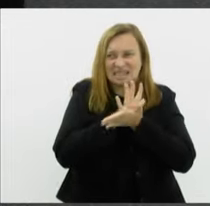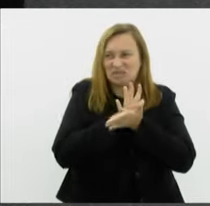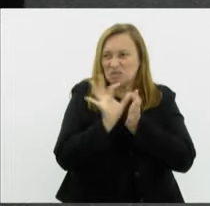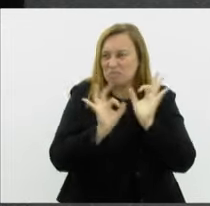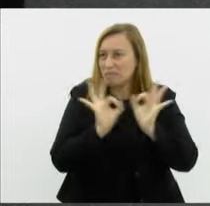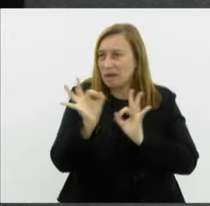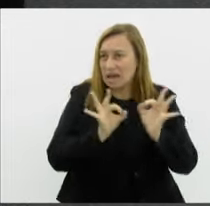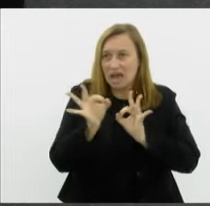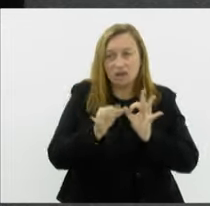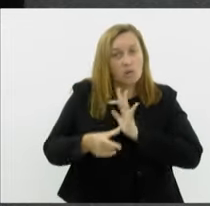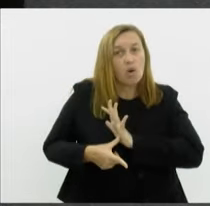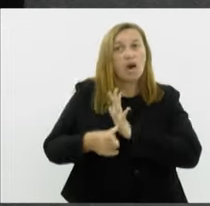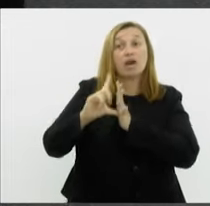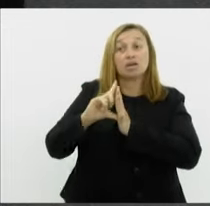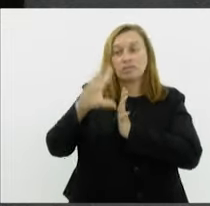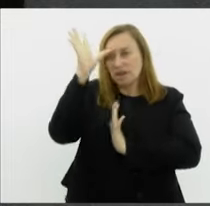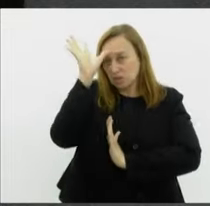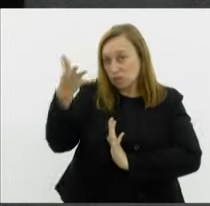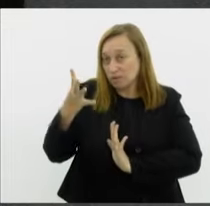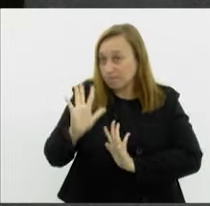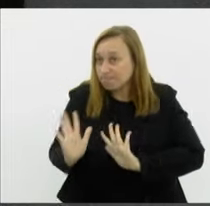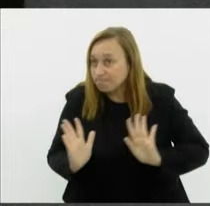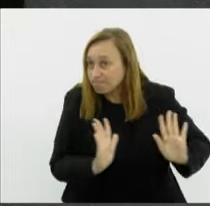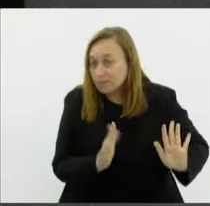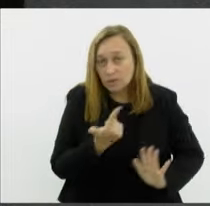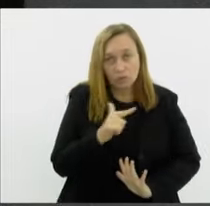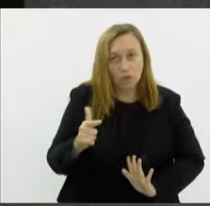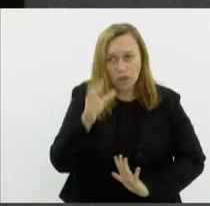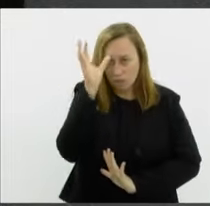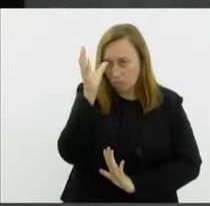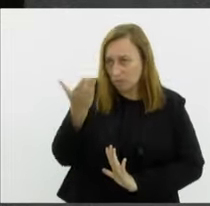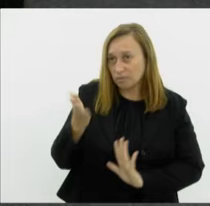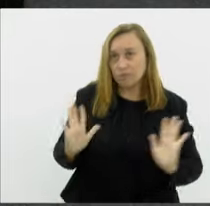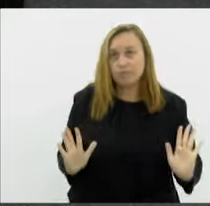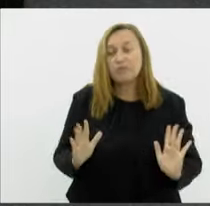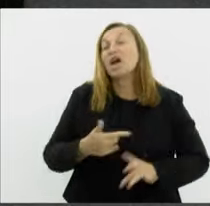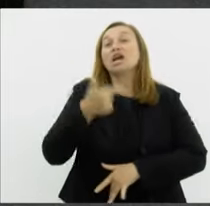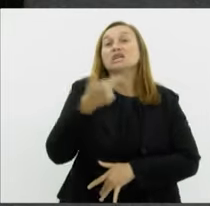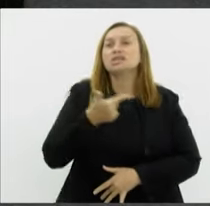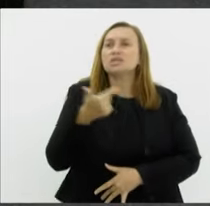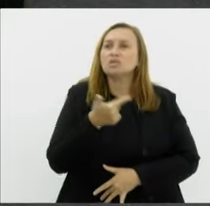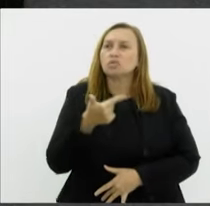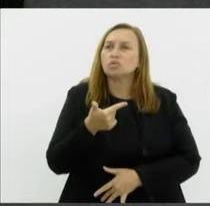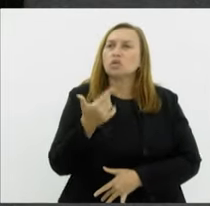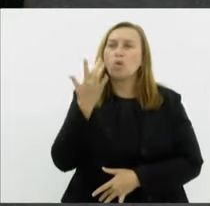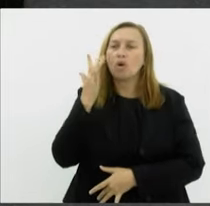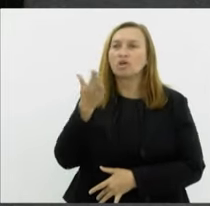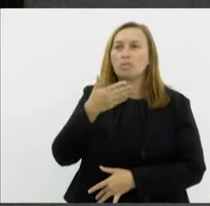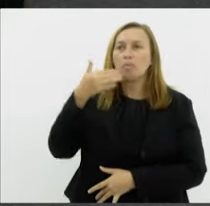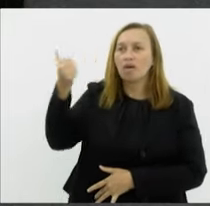para se planejar, para dar uma solução para isso. Não tem a solução. E o segundo, que eu acho melhor